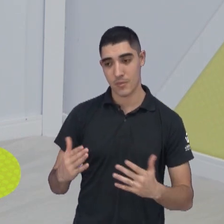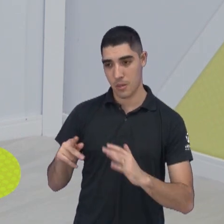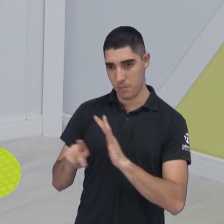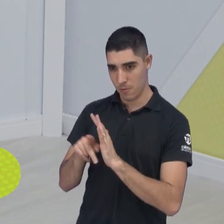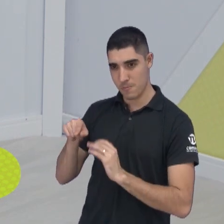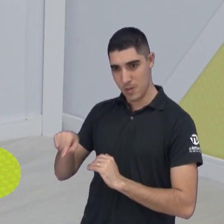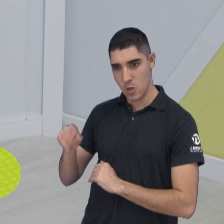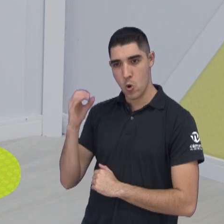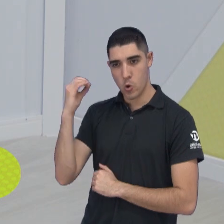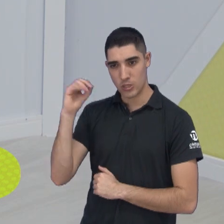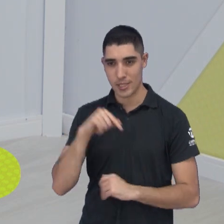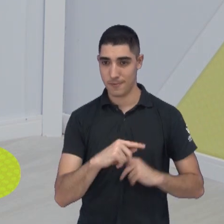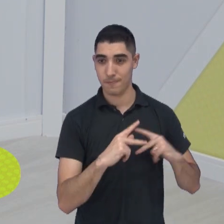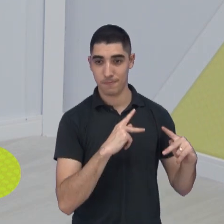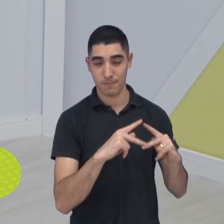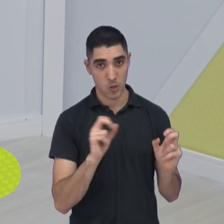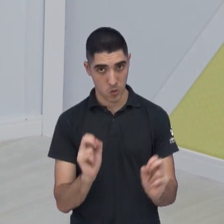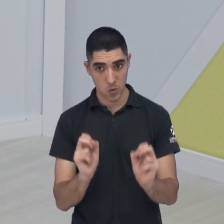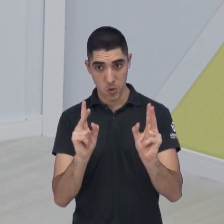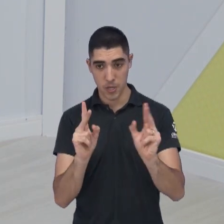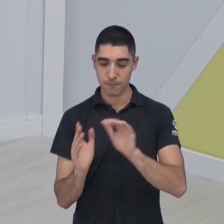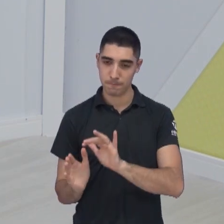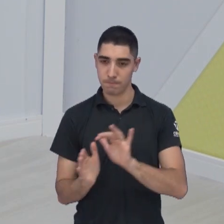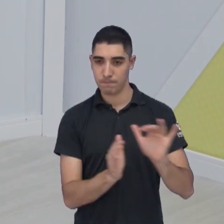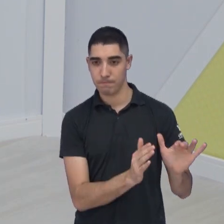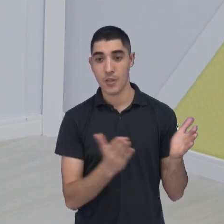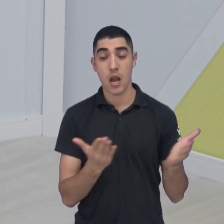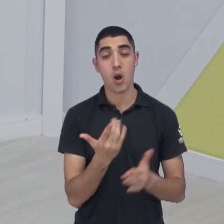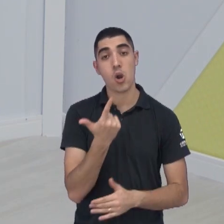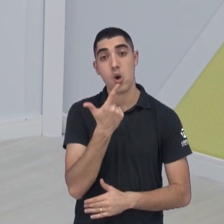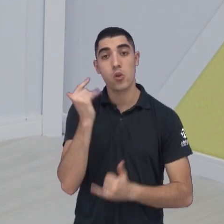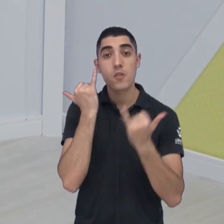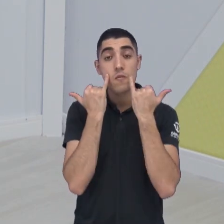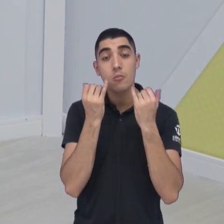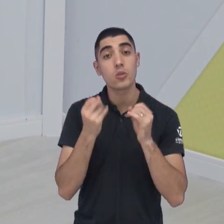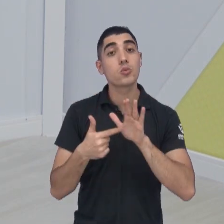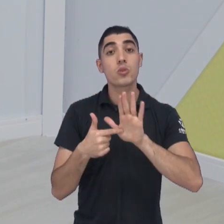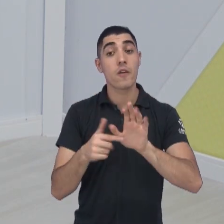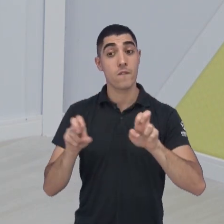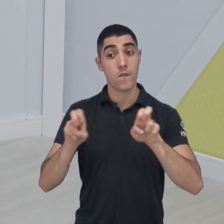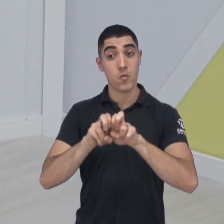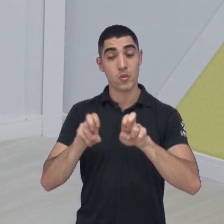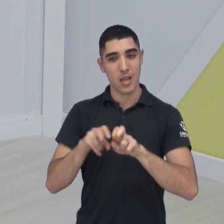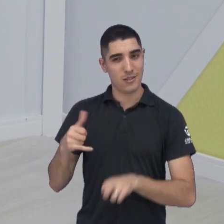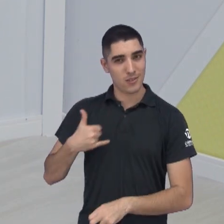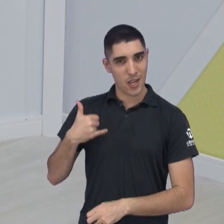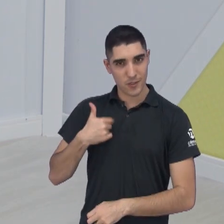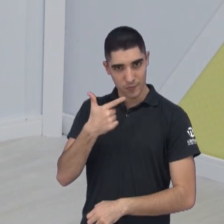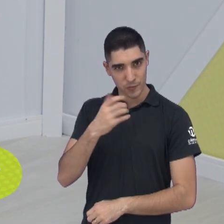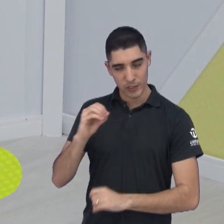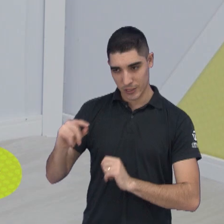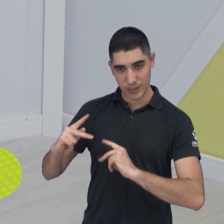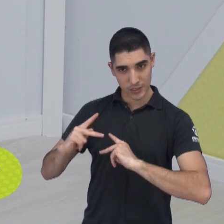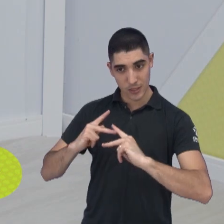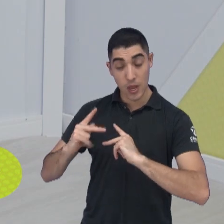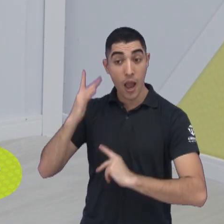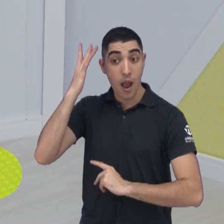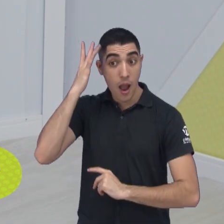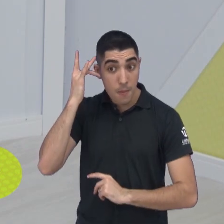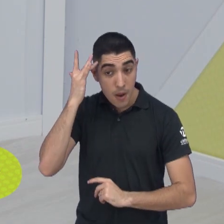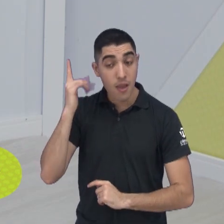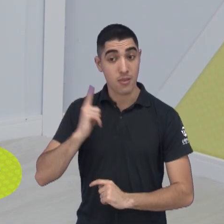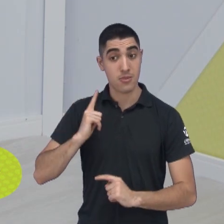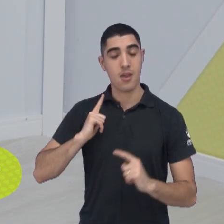José Basquetebol, tá certo? Brunão, pra gente fechar o Hora de hoje, falando de futsal, o time sub-20 do São José entra em quadra amanhã,